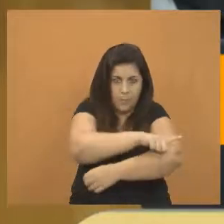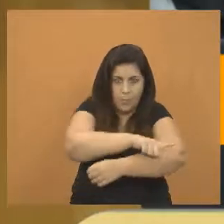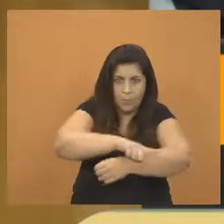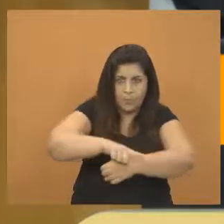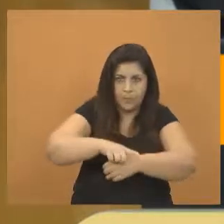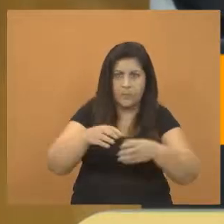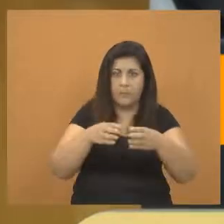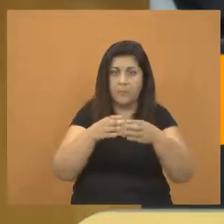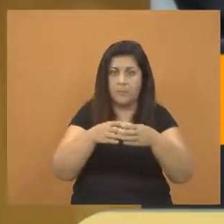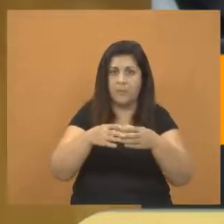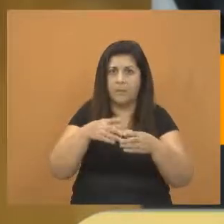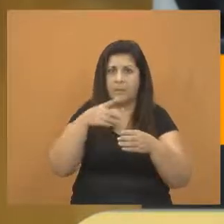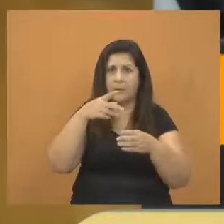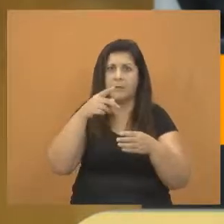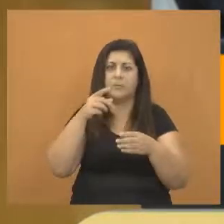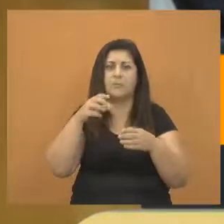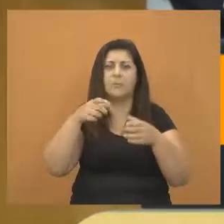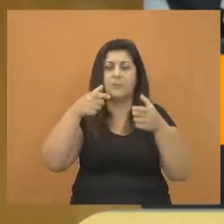dos Príncipes,